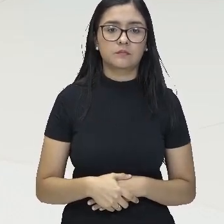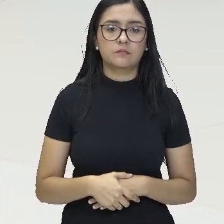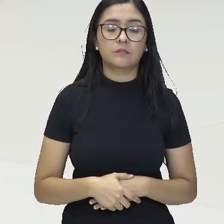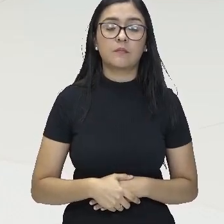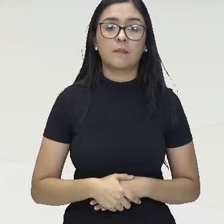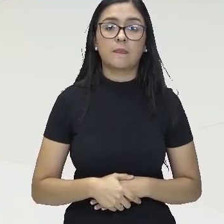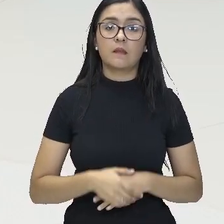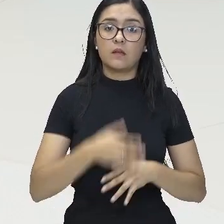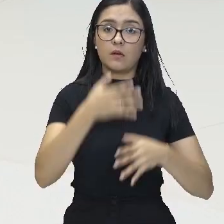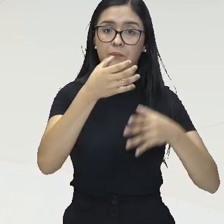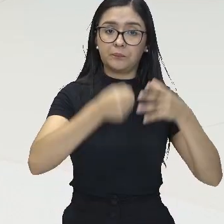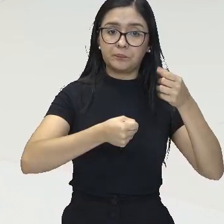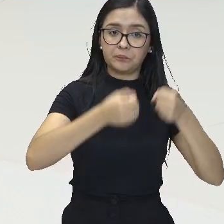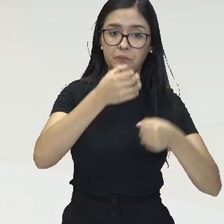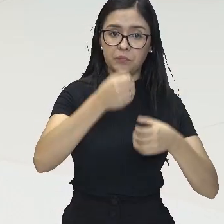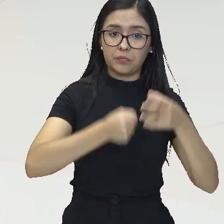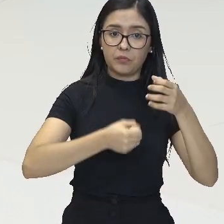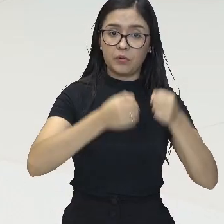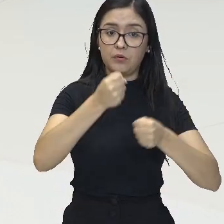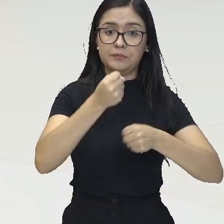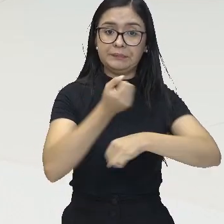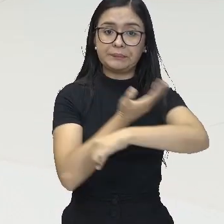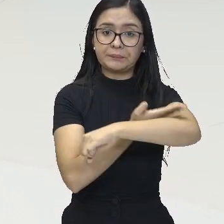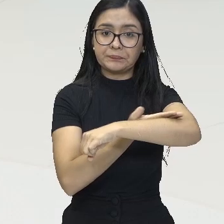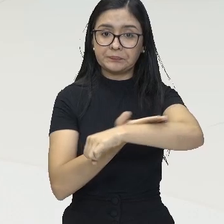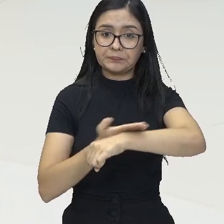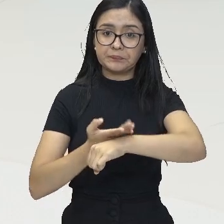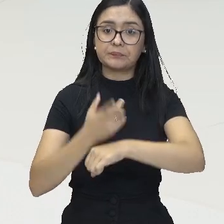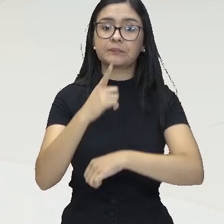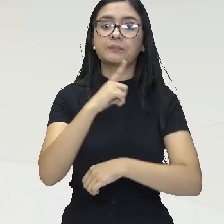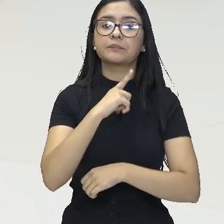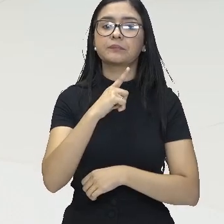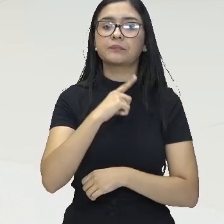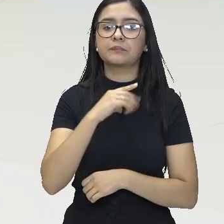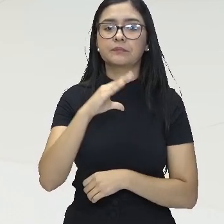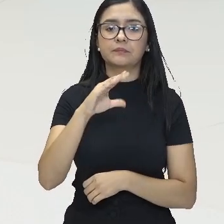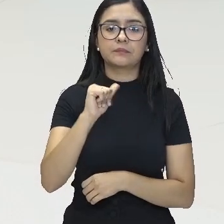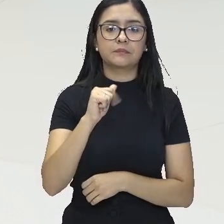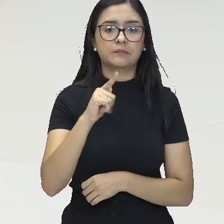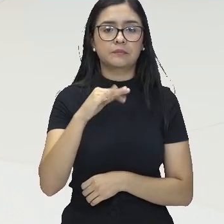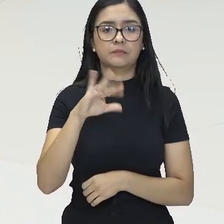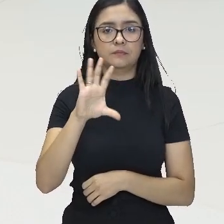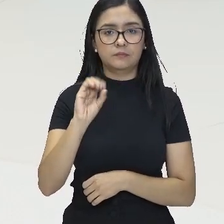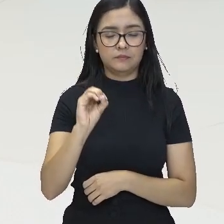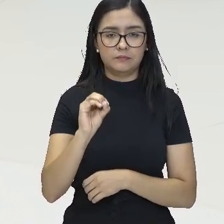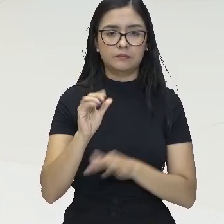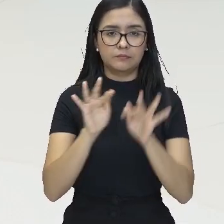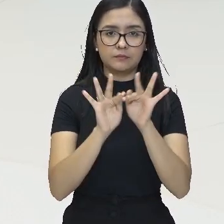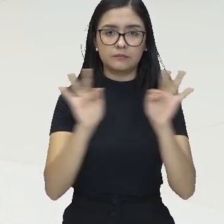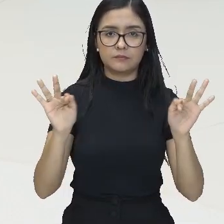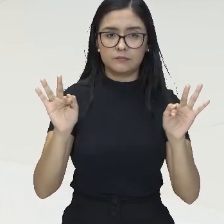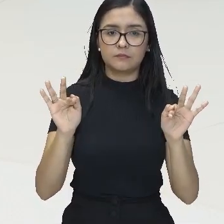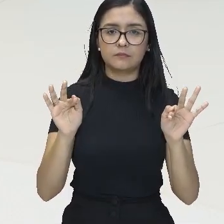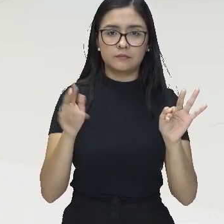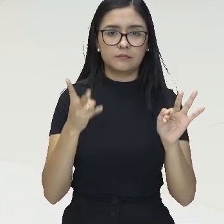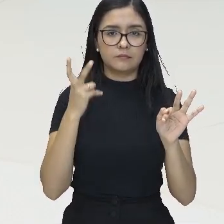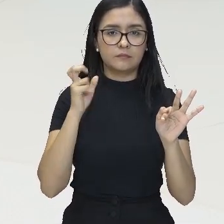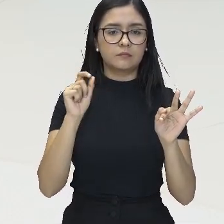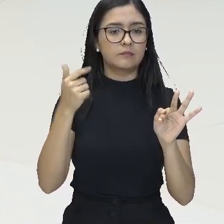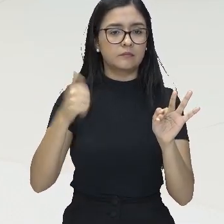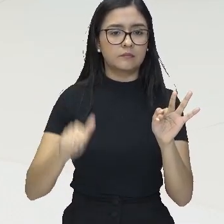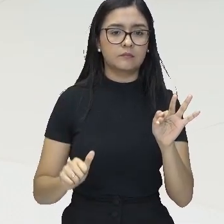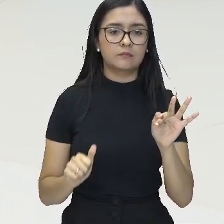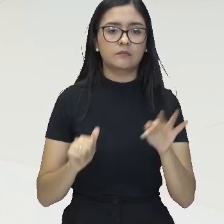O leite, que é branco, contém cálcio. Veja só. O leite que